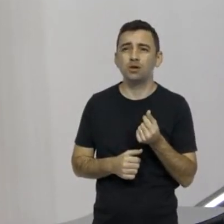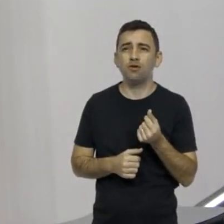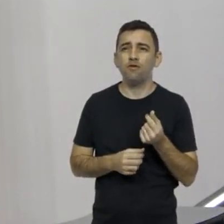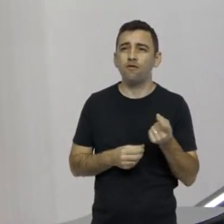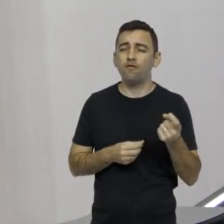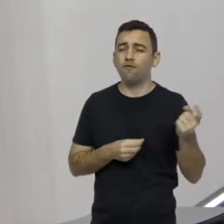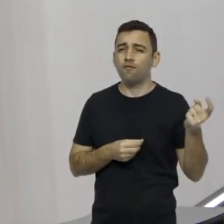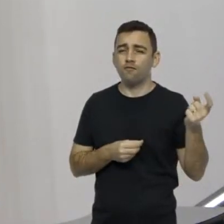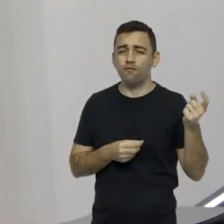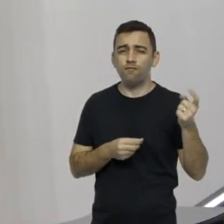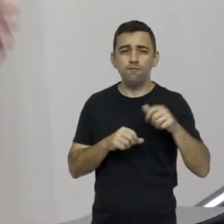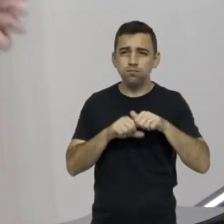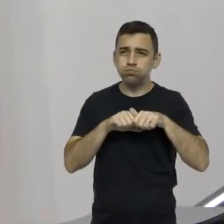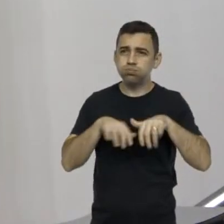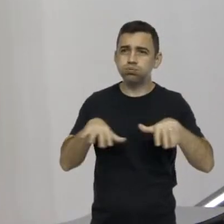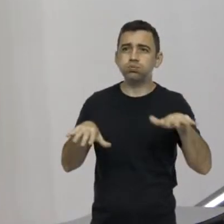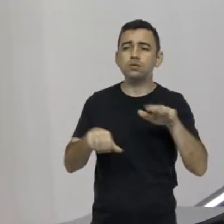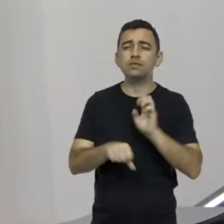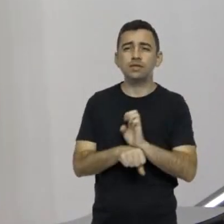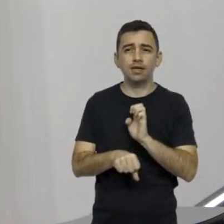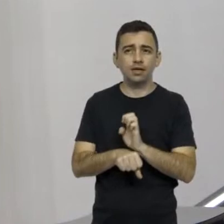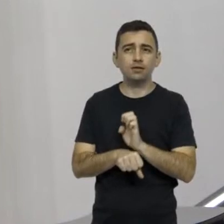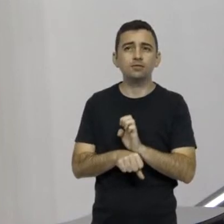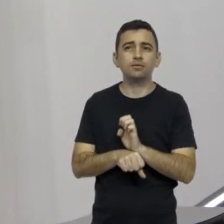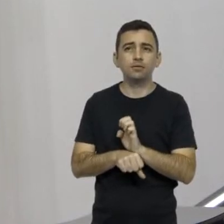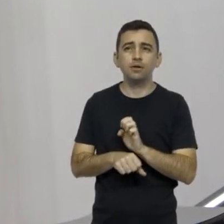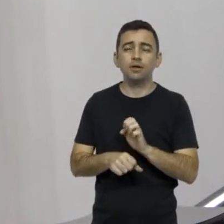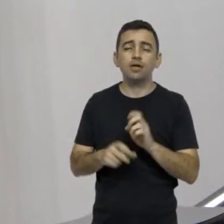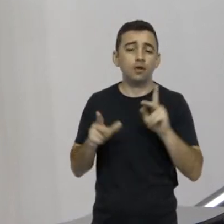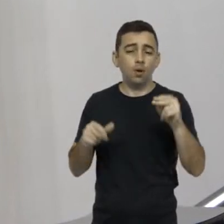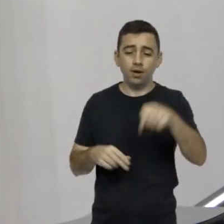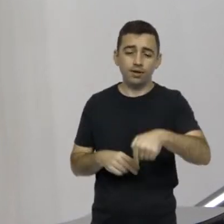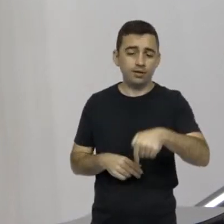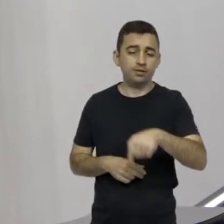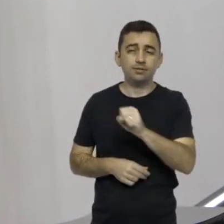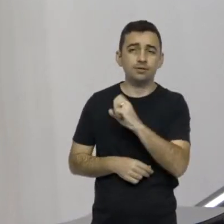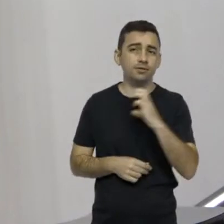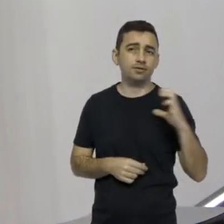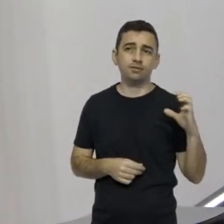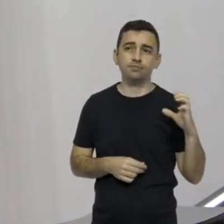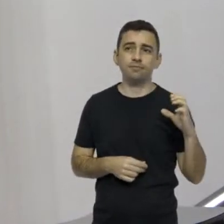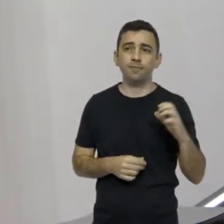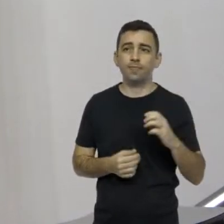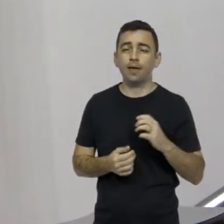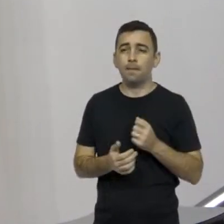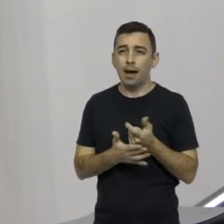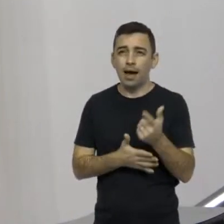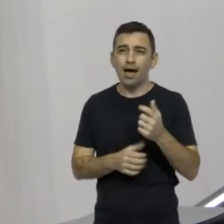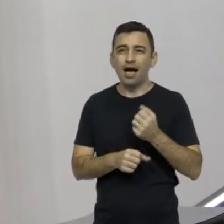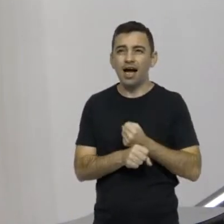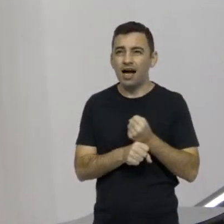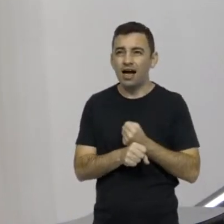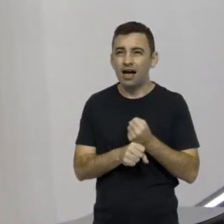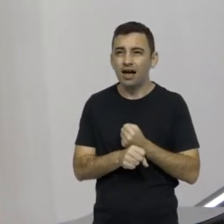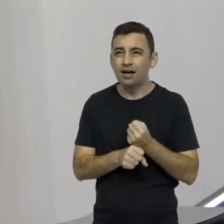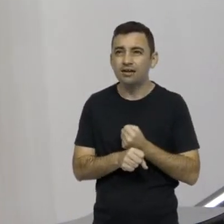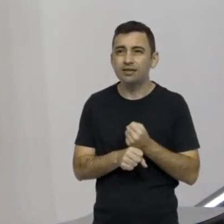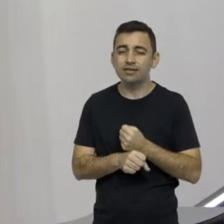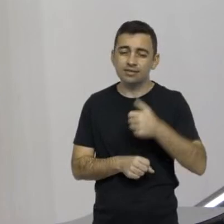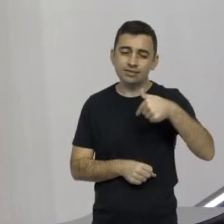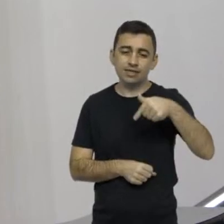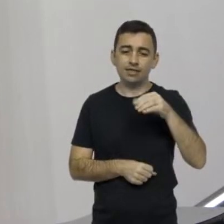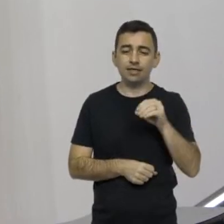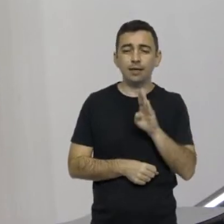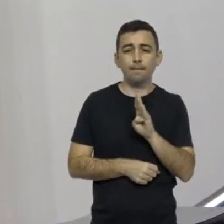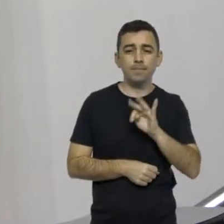aos estados, a exemplo do estado de Santa Catarina, que contribui por ano 70